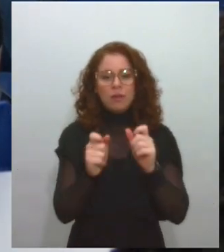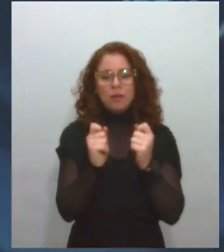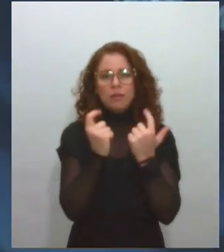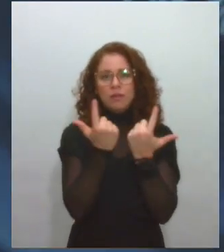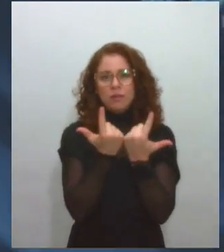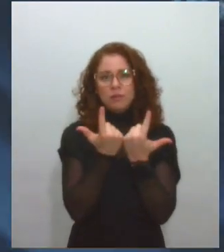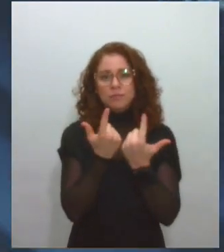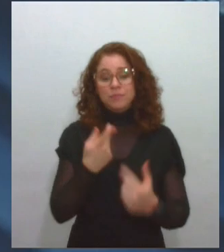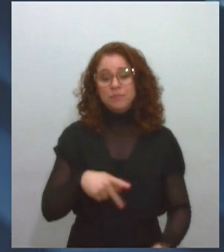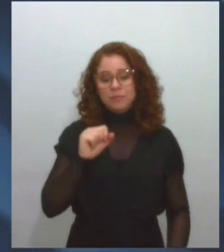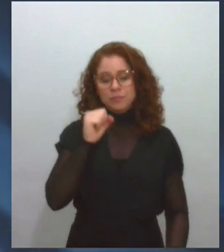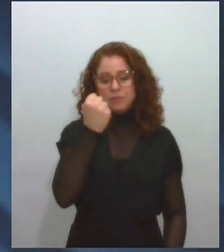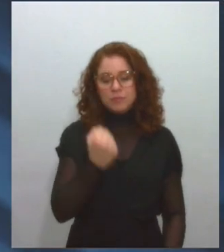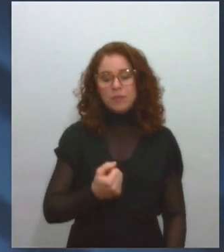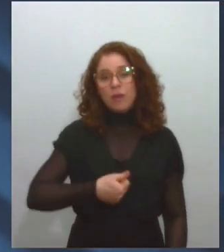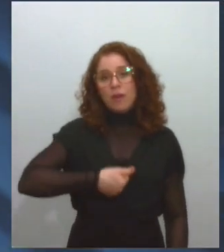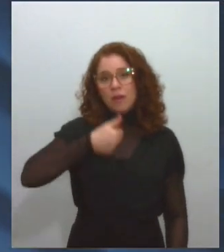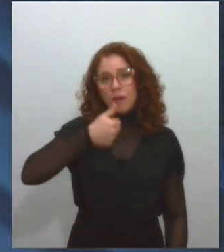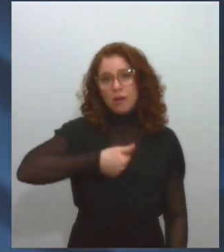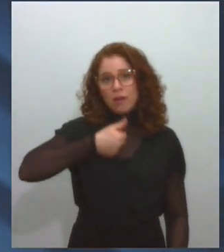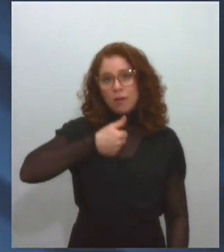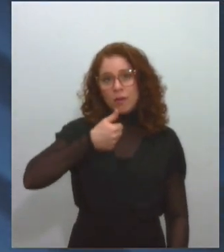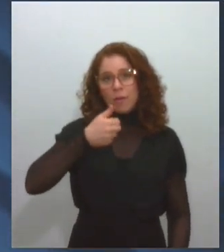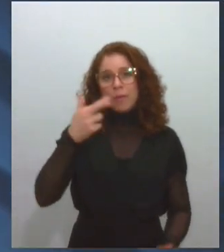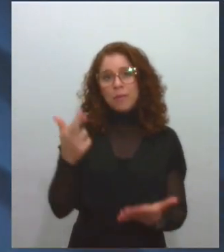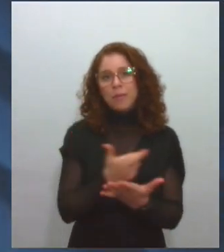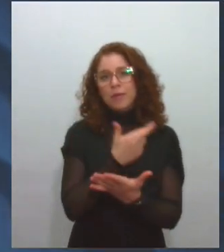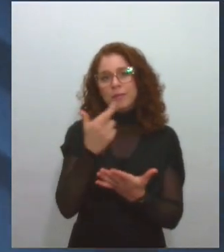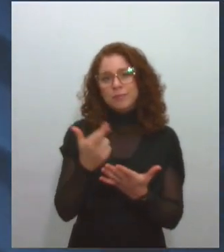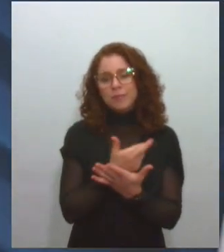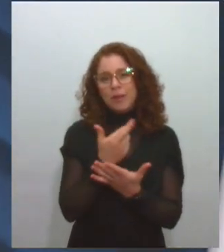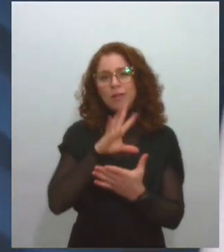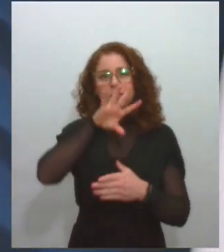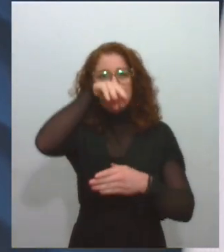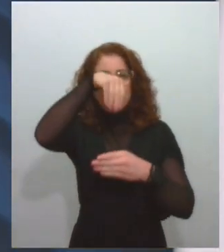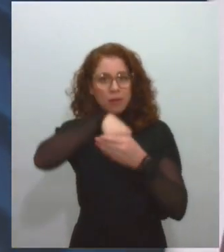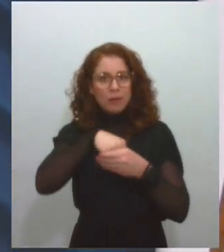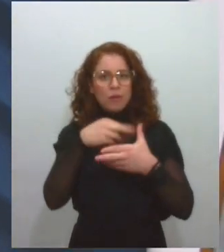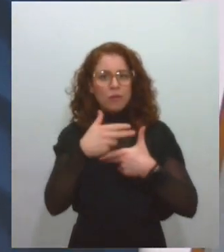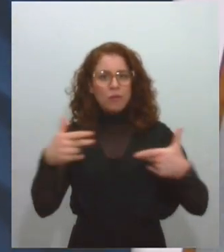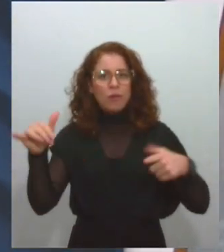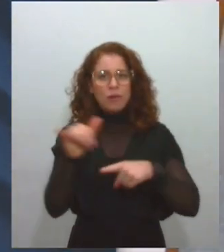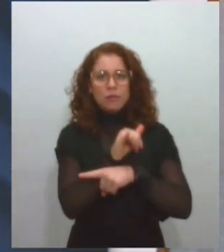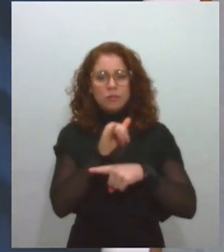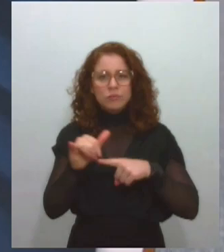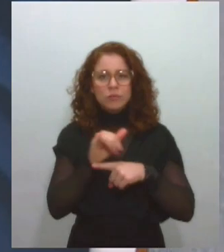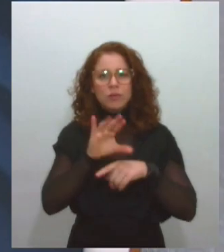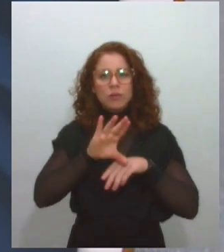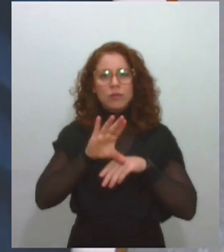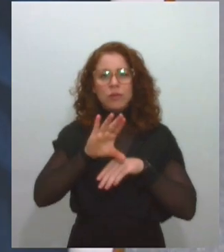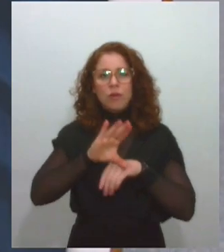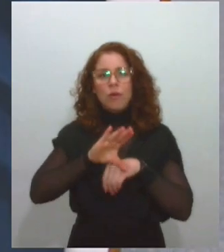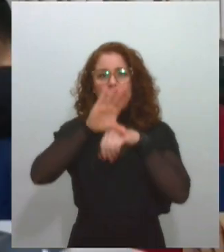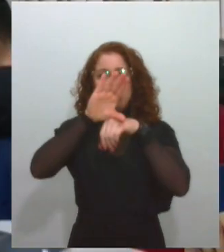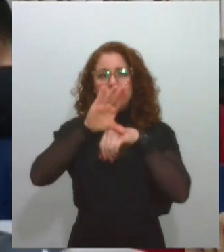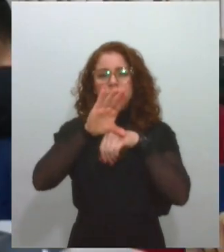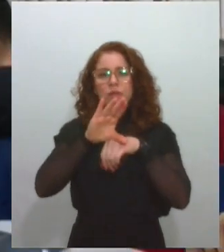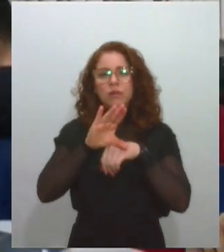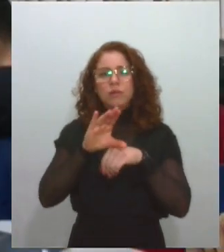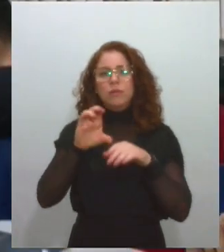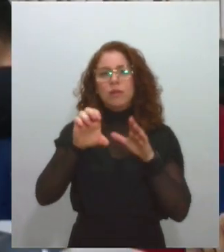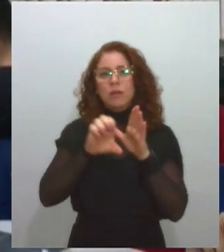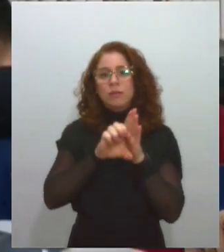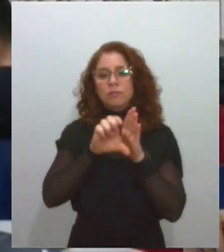a primeira edição do periódico, que integra as ações definidas pelo Conselho Editorial da editora da Alese. A